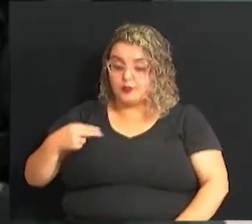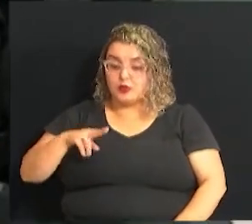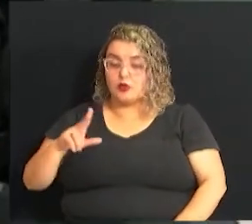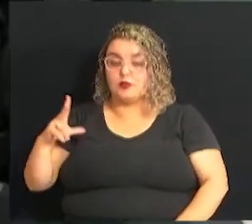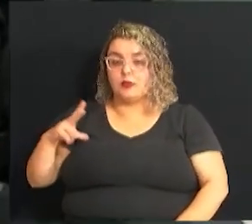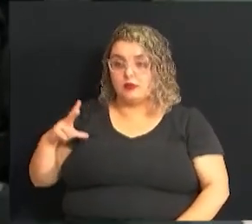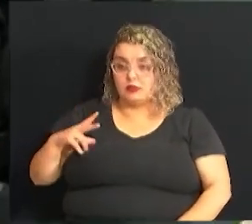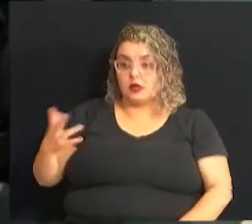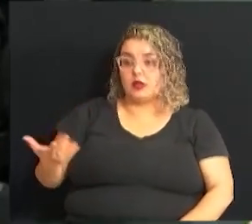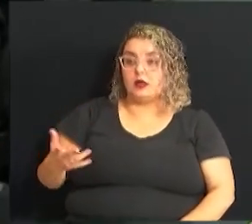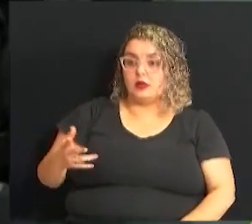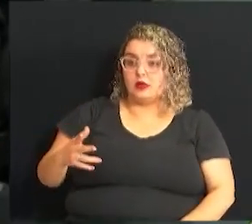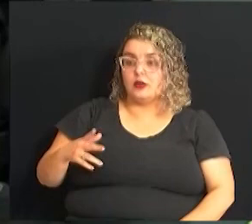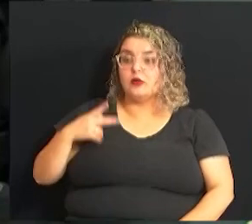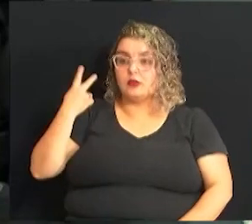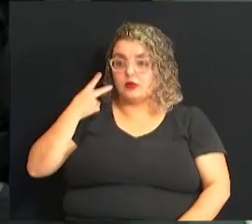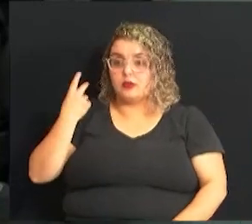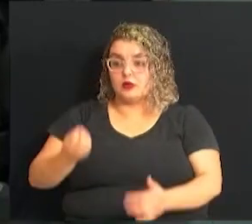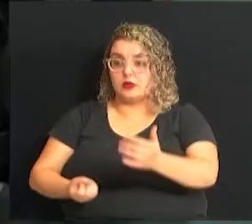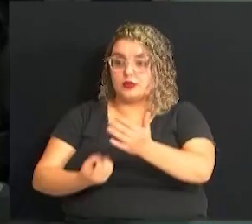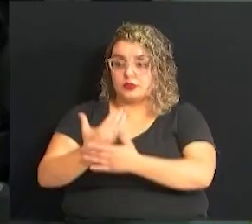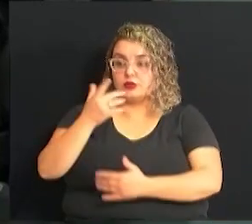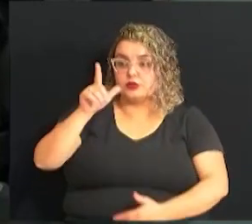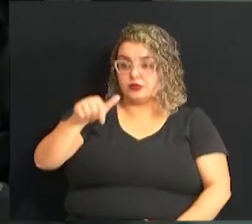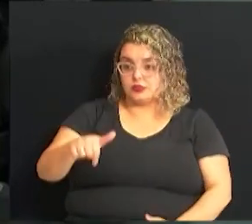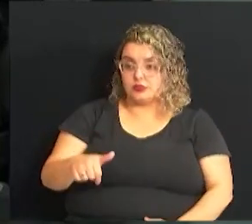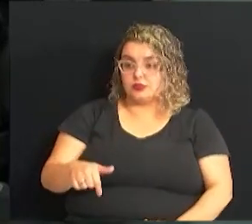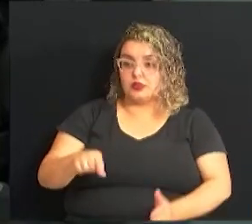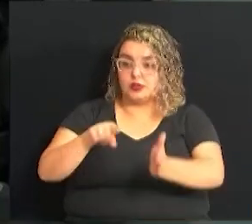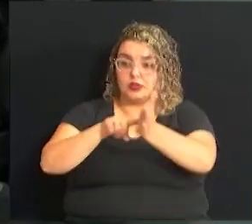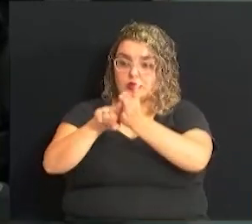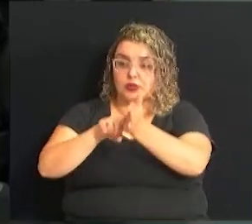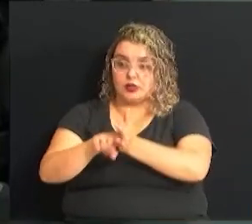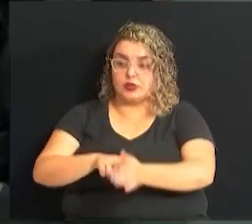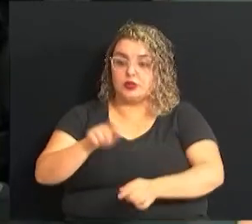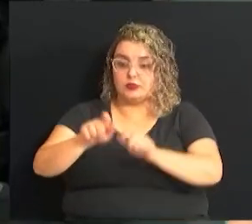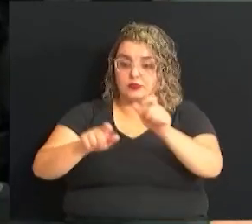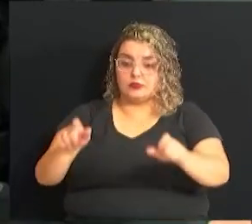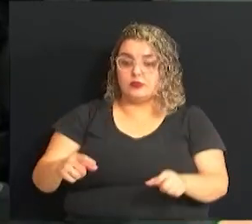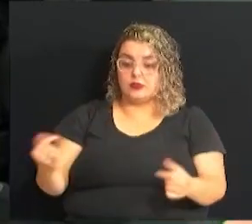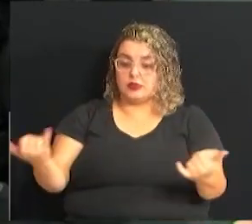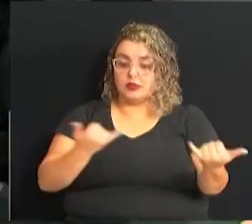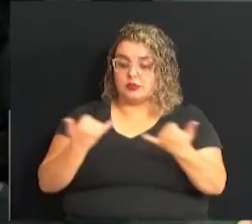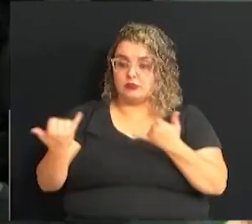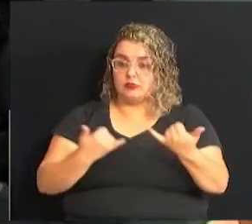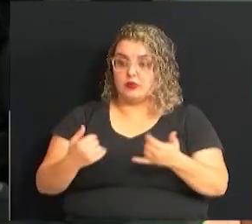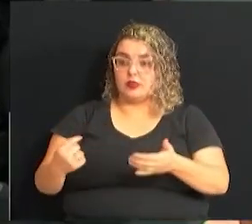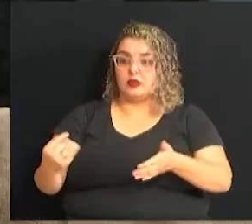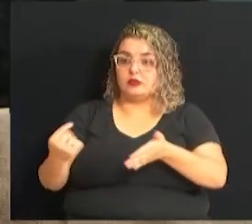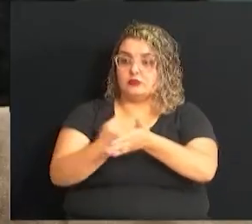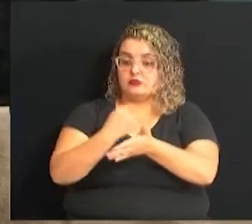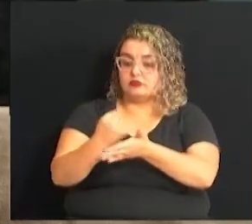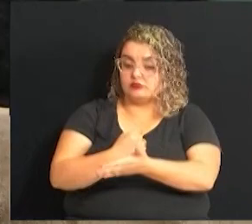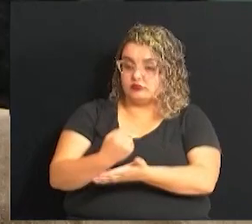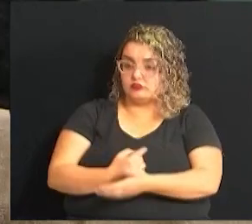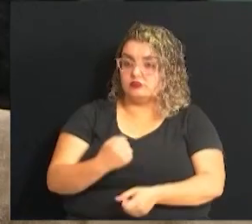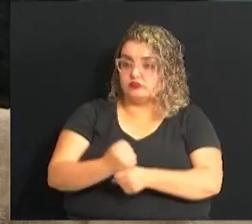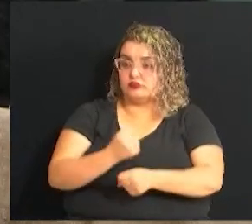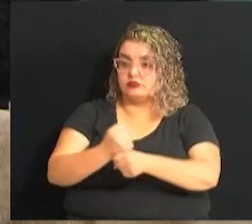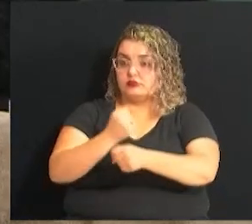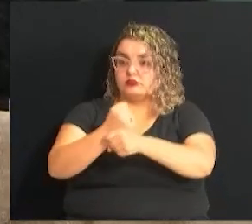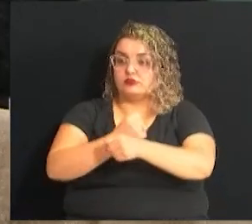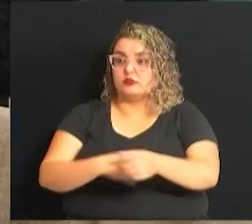O parlamentar lembra que o documento surgiu após indagações de pessoas da região sobre a construção. Aí chegaram